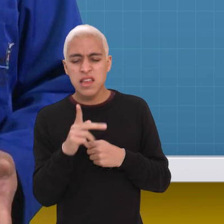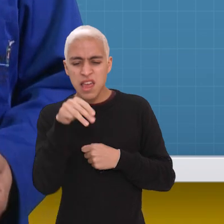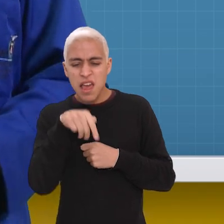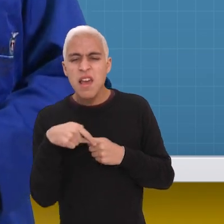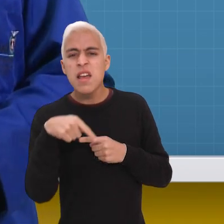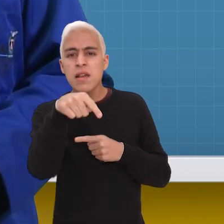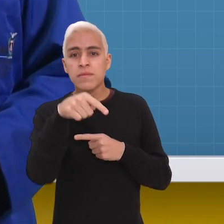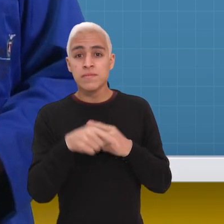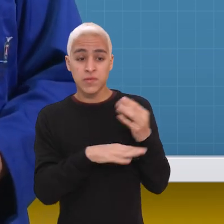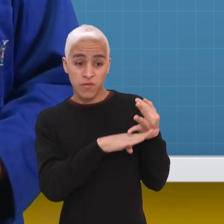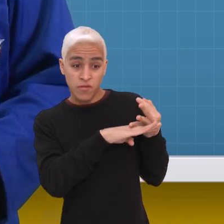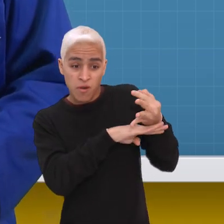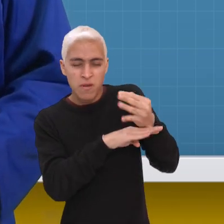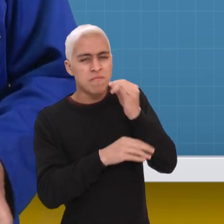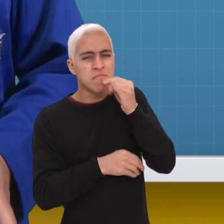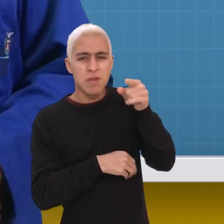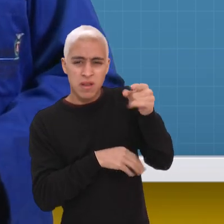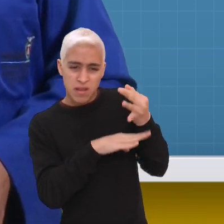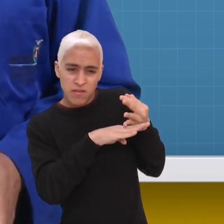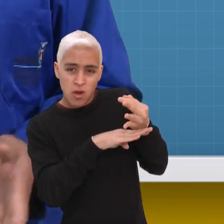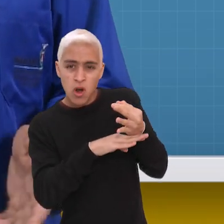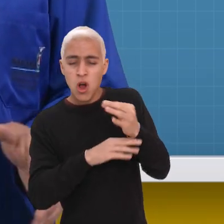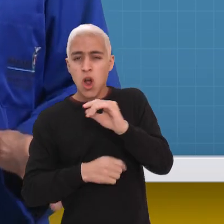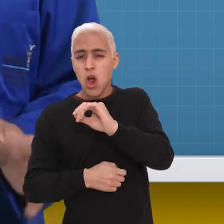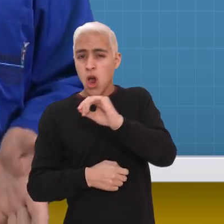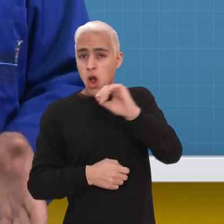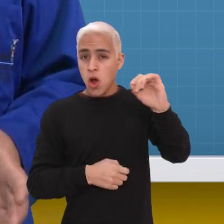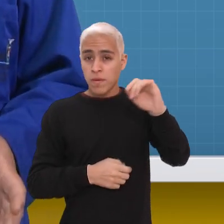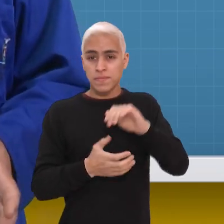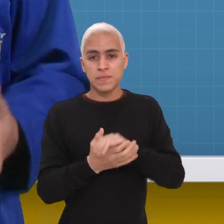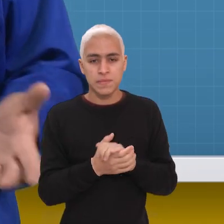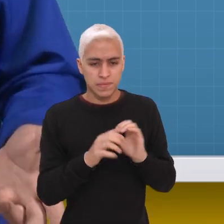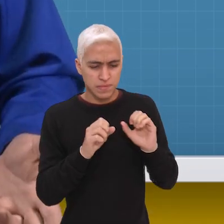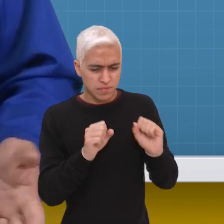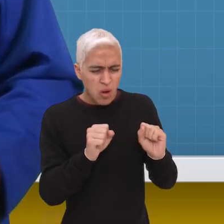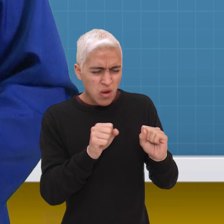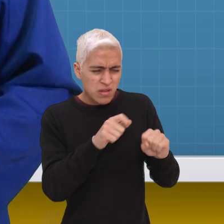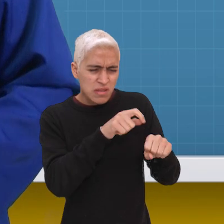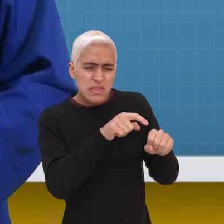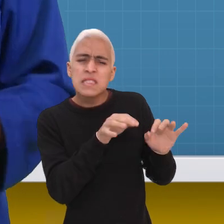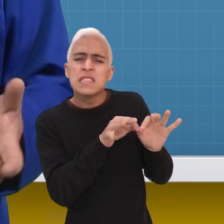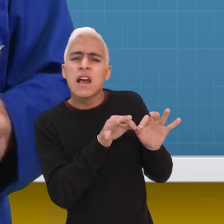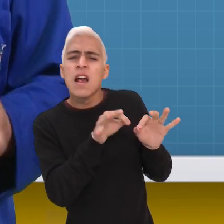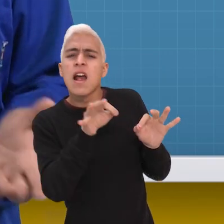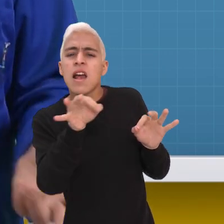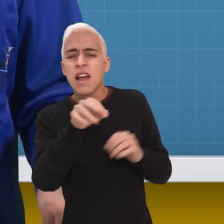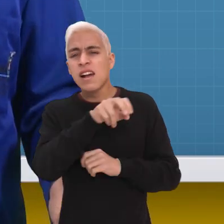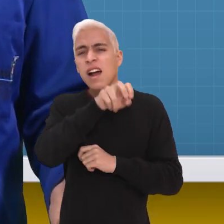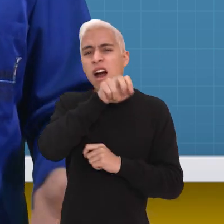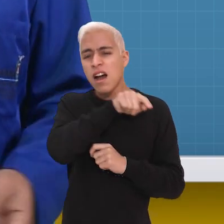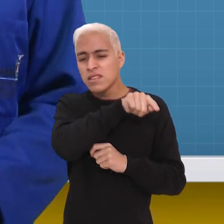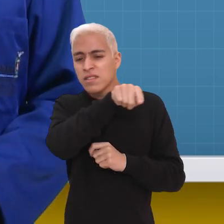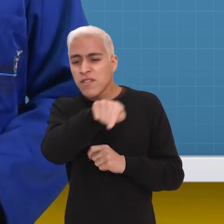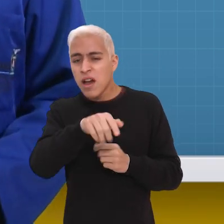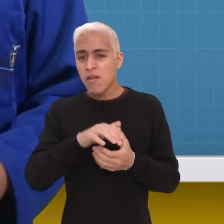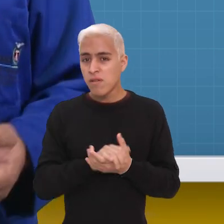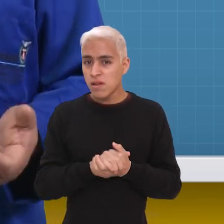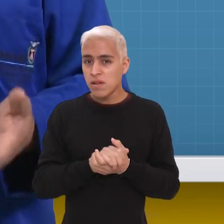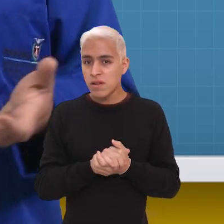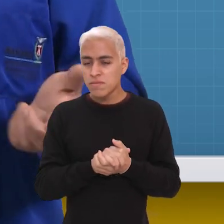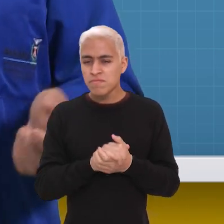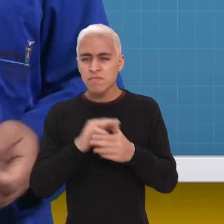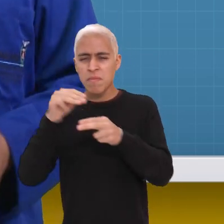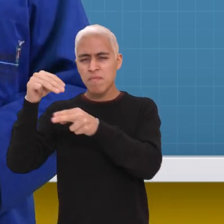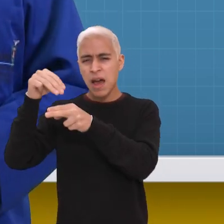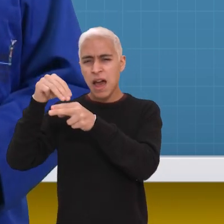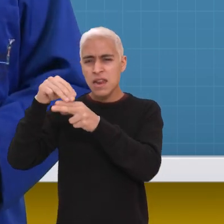distância? Lá em Foz do Iguaçu, por exemplo, lá no extremo oeste, qual é a distância? Qual é a distância de Cascavel? Lá no